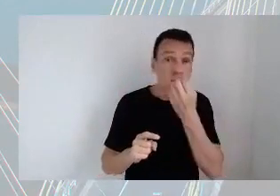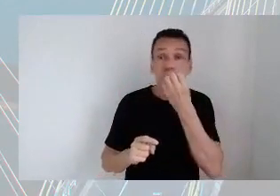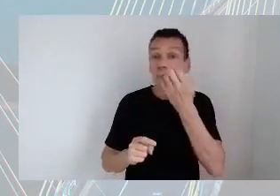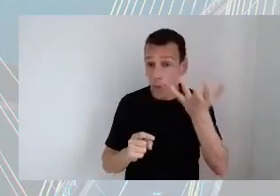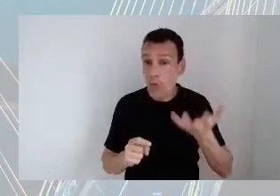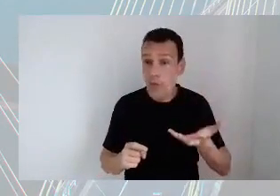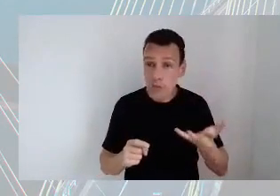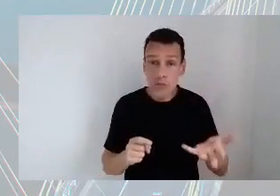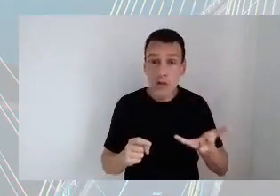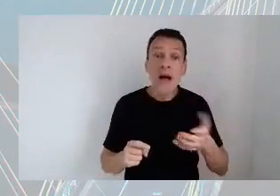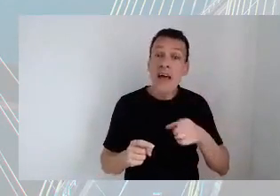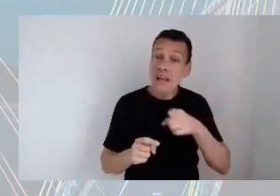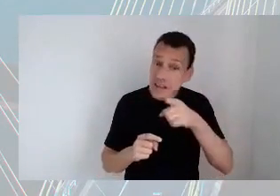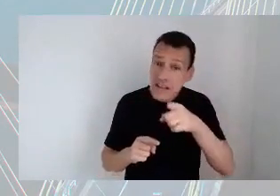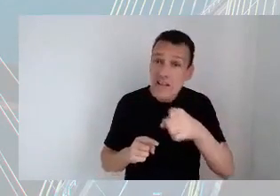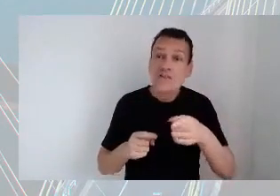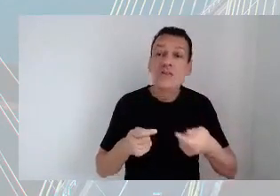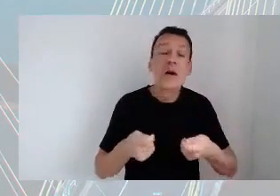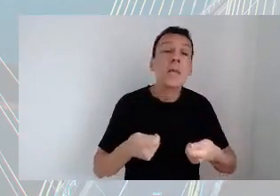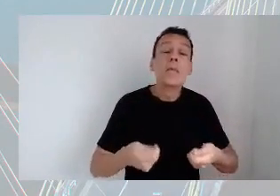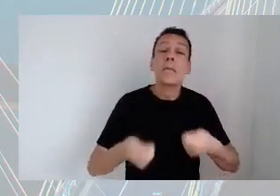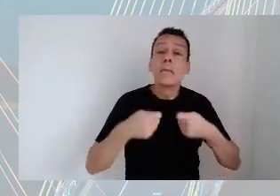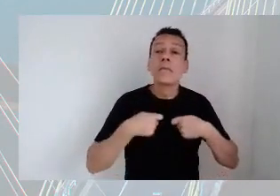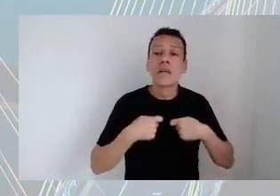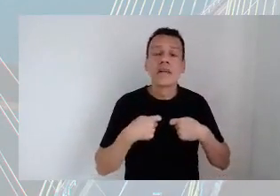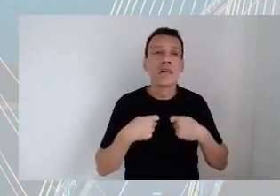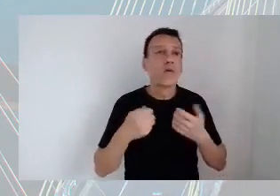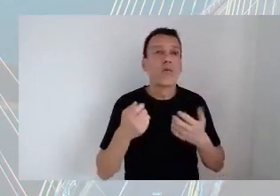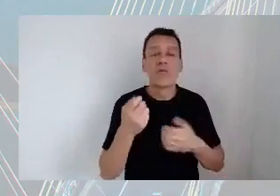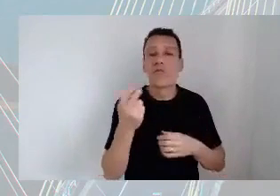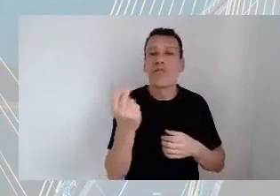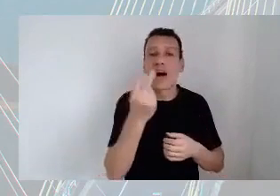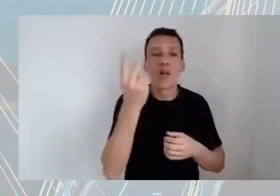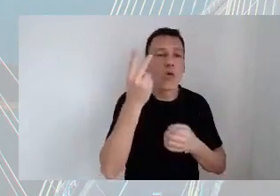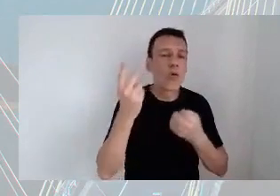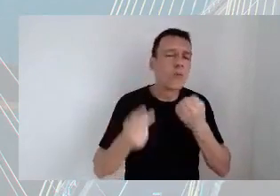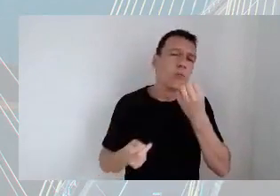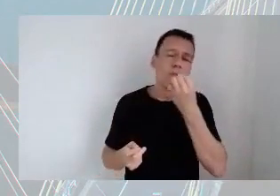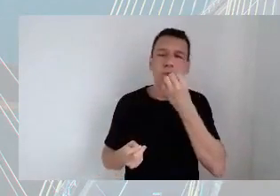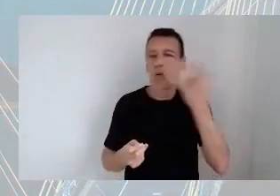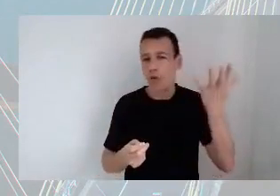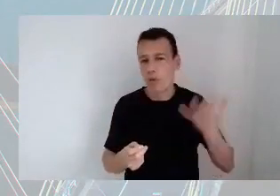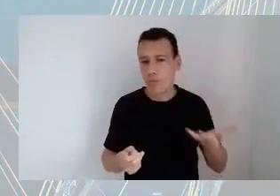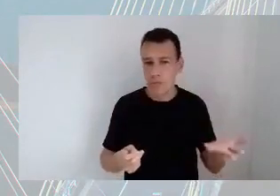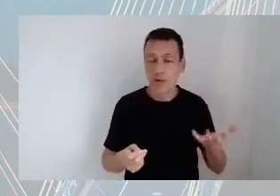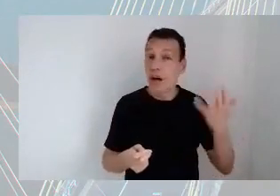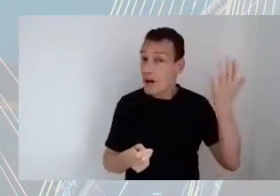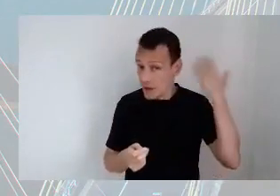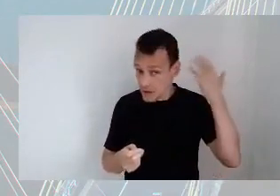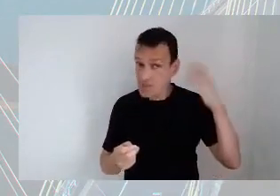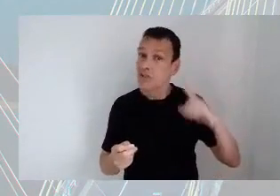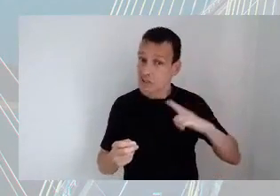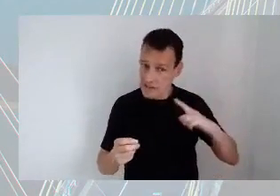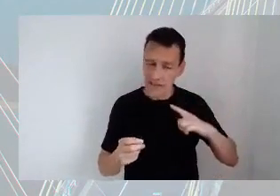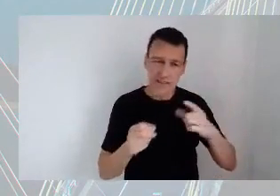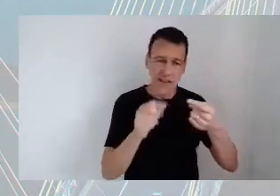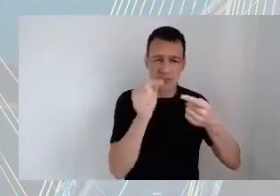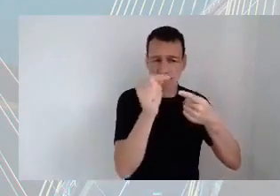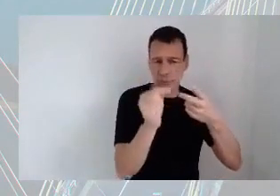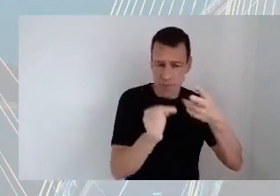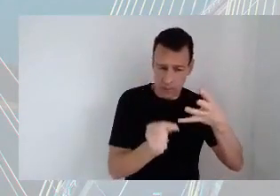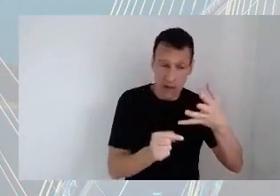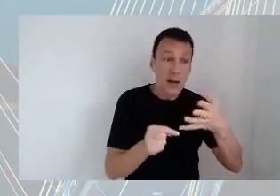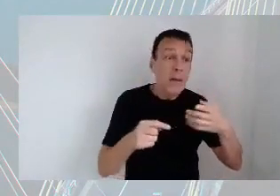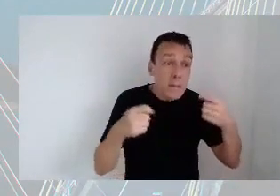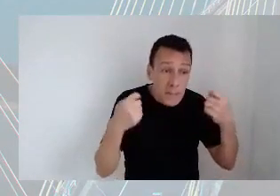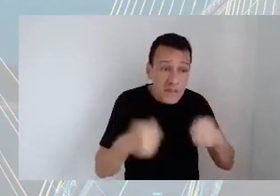muito interessante para eles. Eles tinham aqui uma série de pilares de dados que eles precisavam acompanhar de forma instantânea,